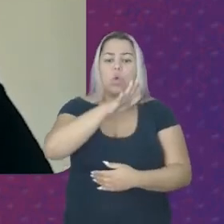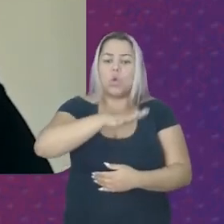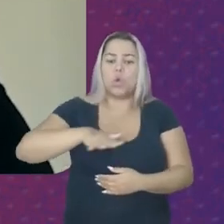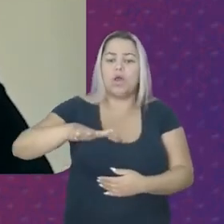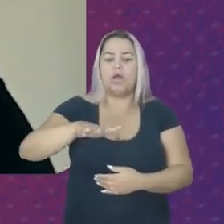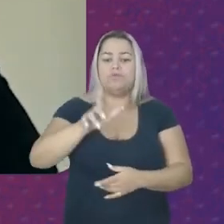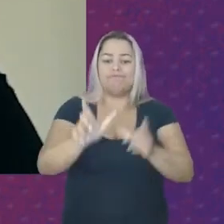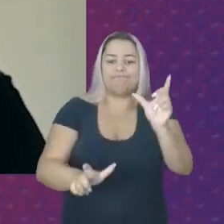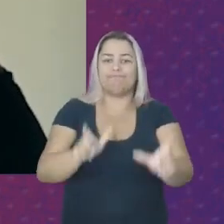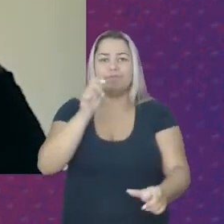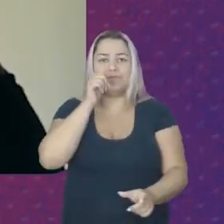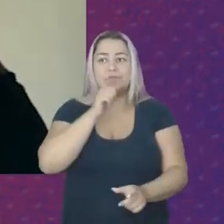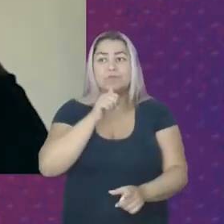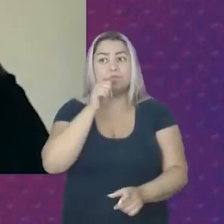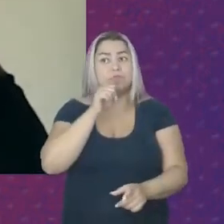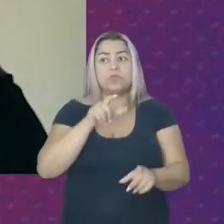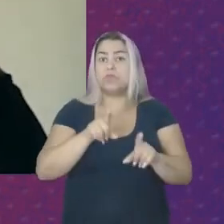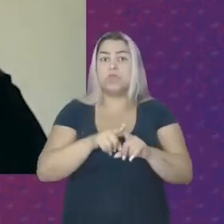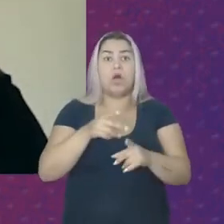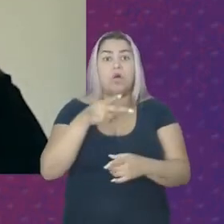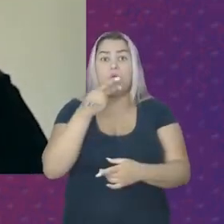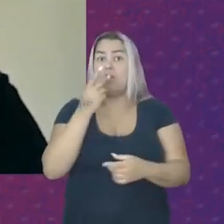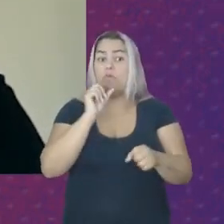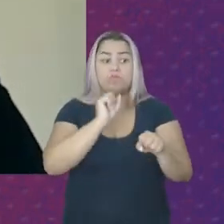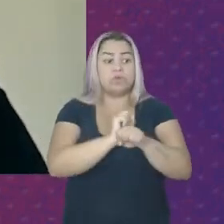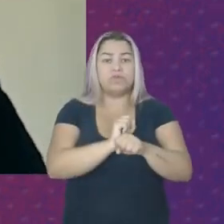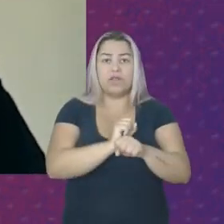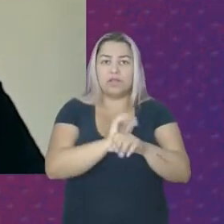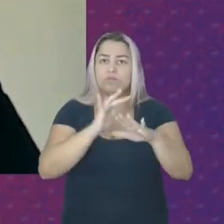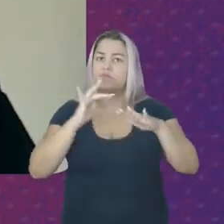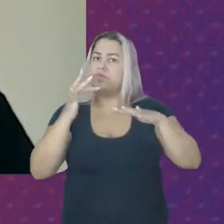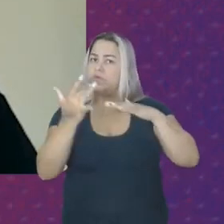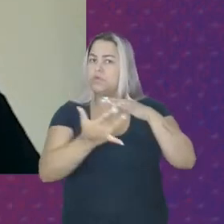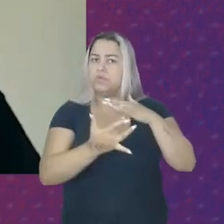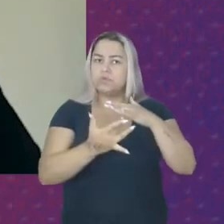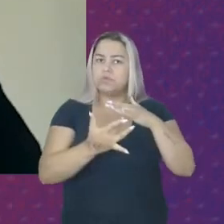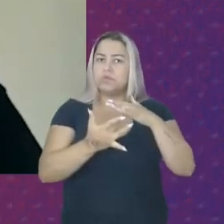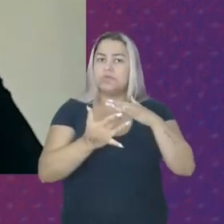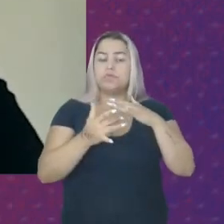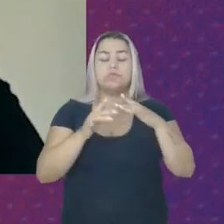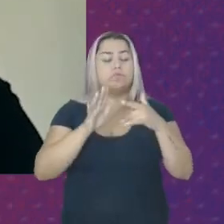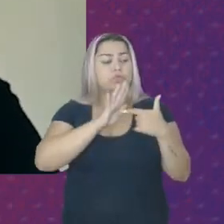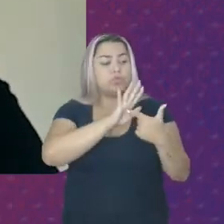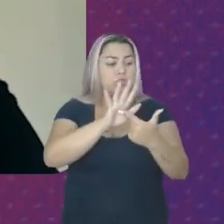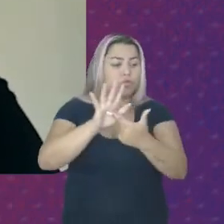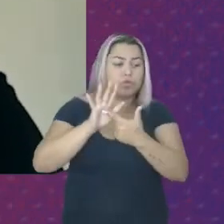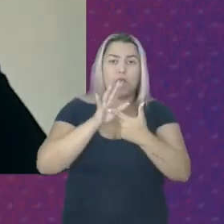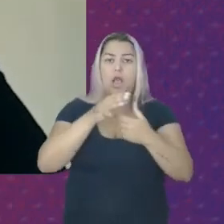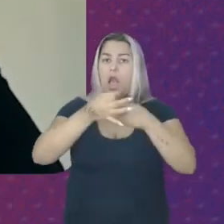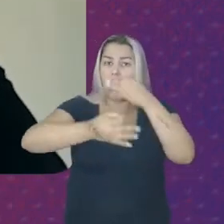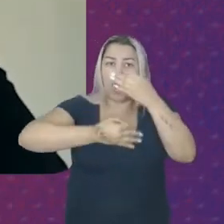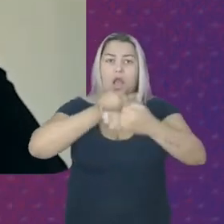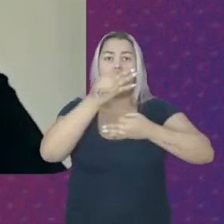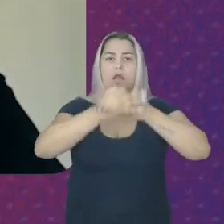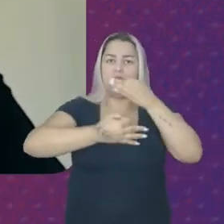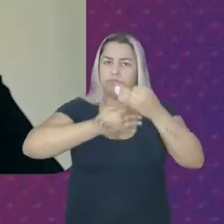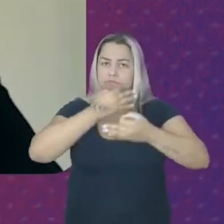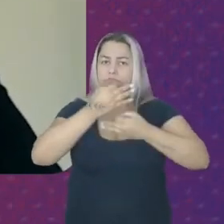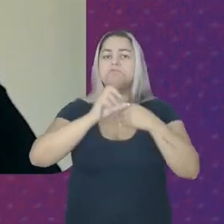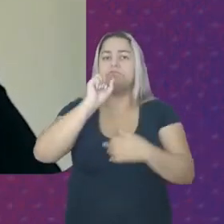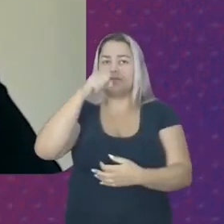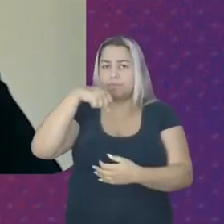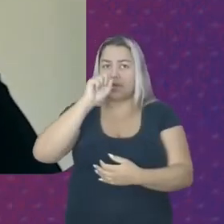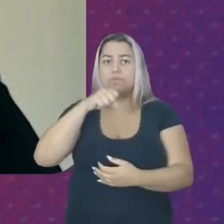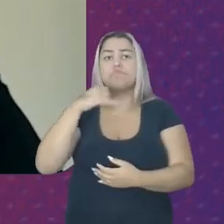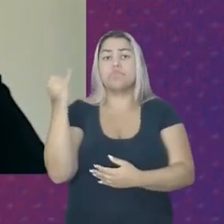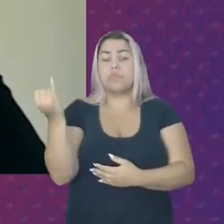esses espaços. Então, não deixe de falar disso nas suas redes, não deixe de trazer ao mundo a sua opinião, porque ela é, sim, muito